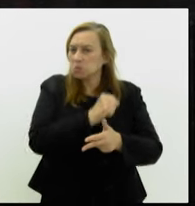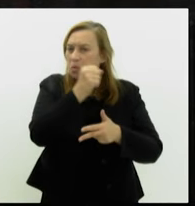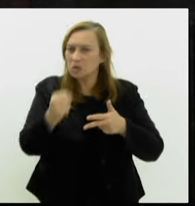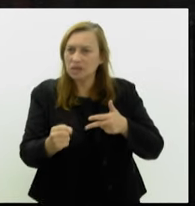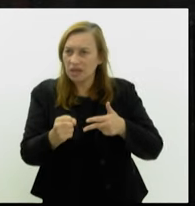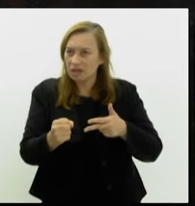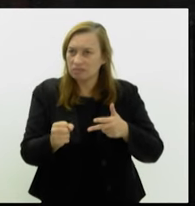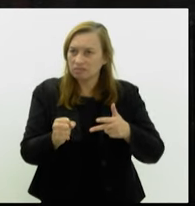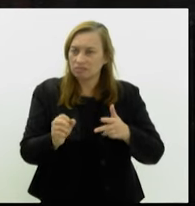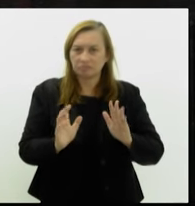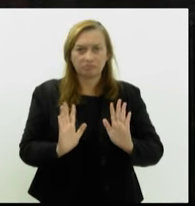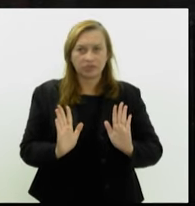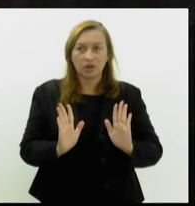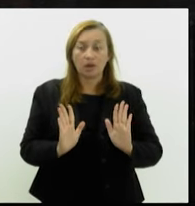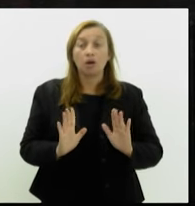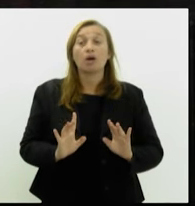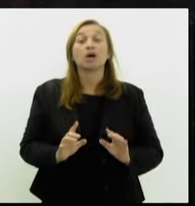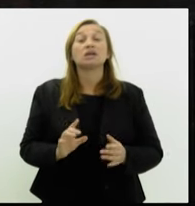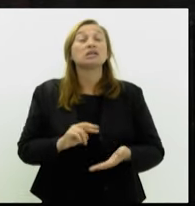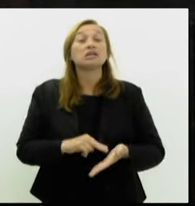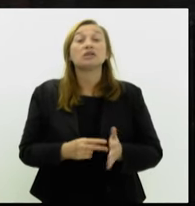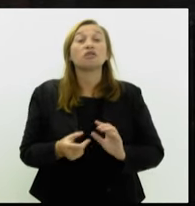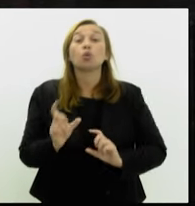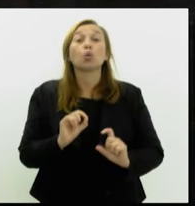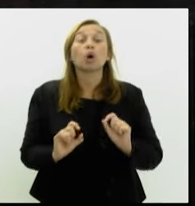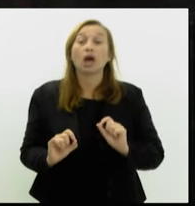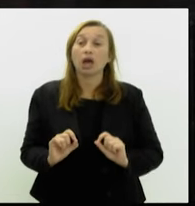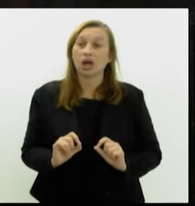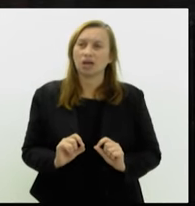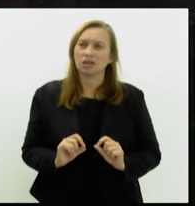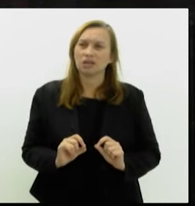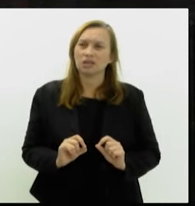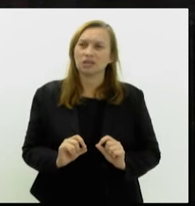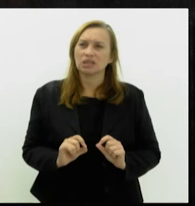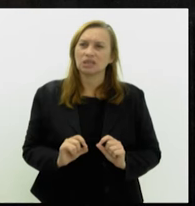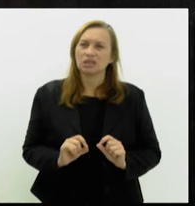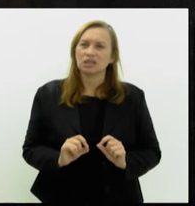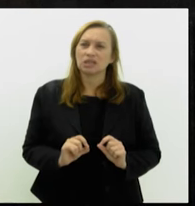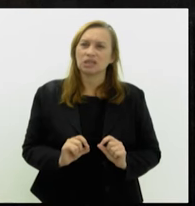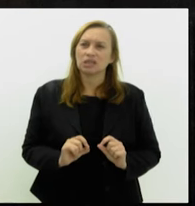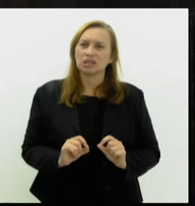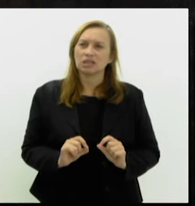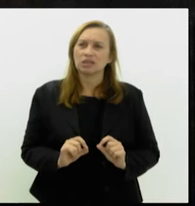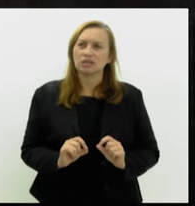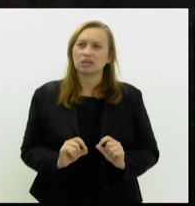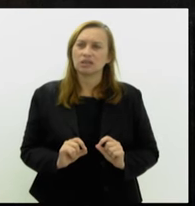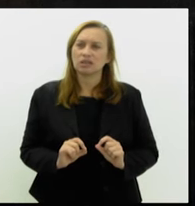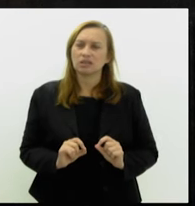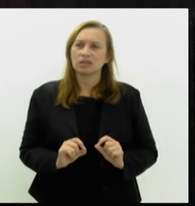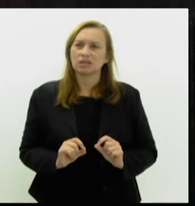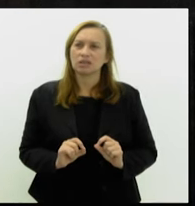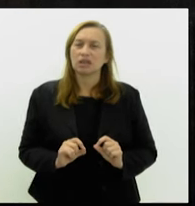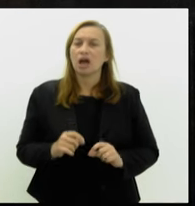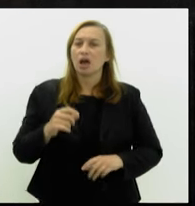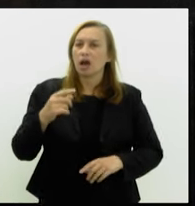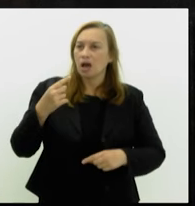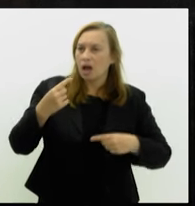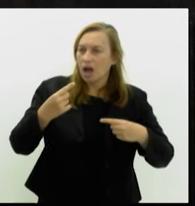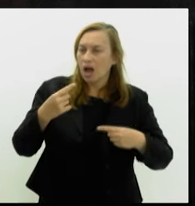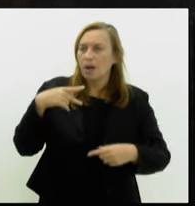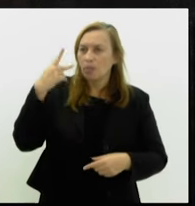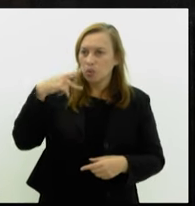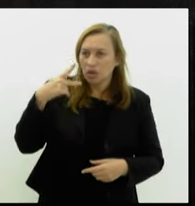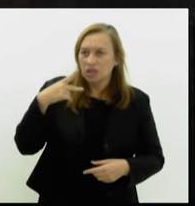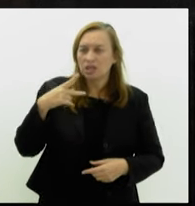pedra. Isto quer dizer que se passe a política, a